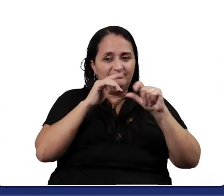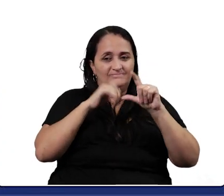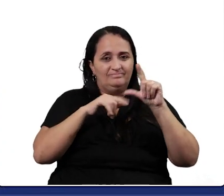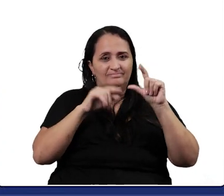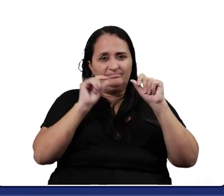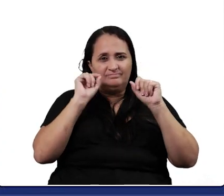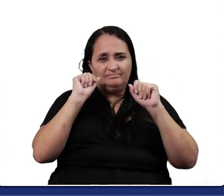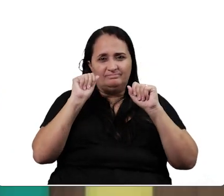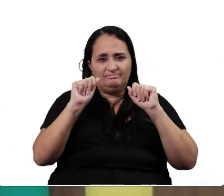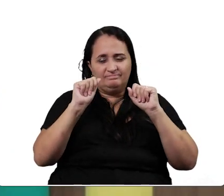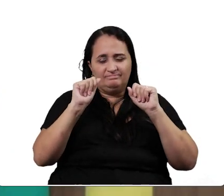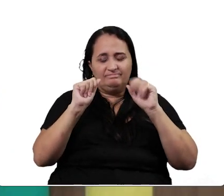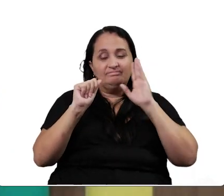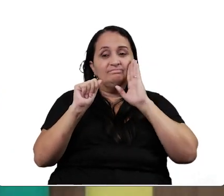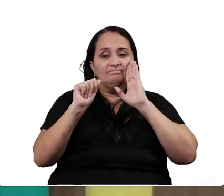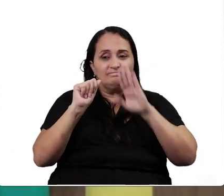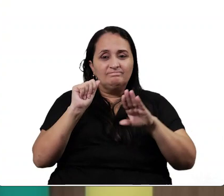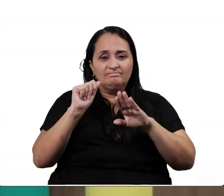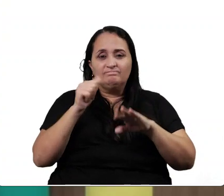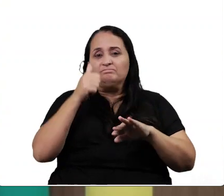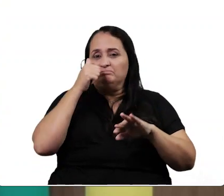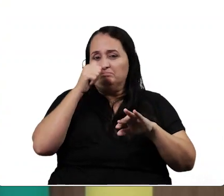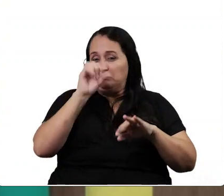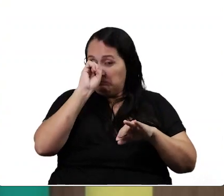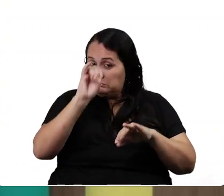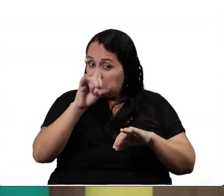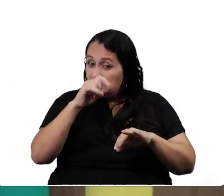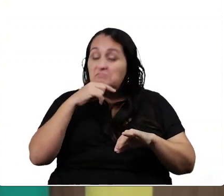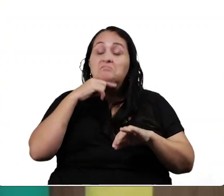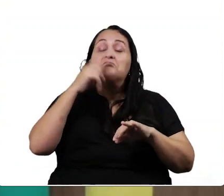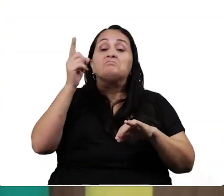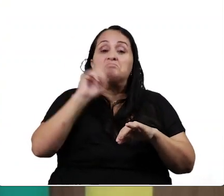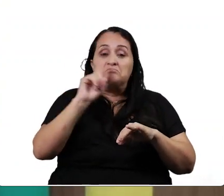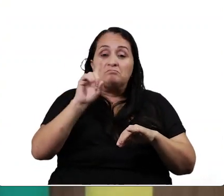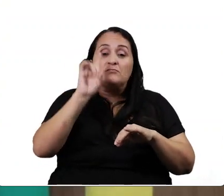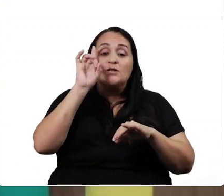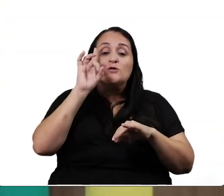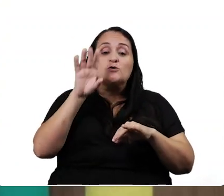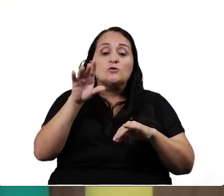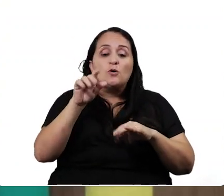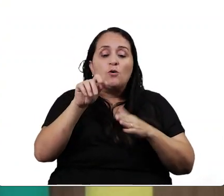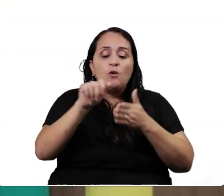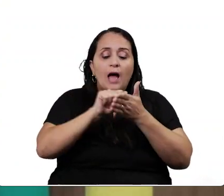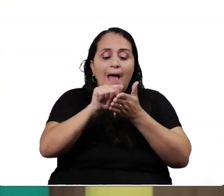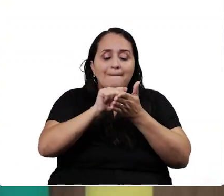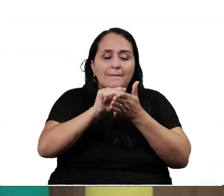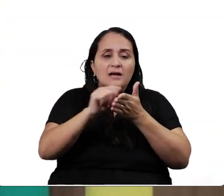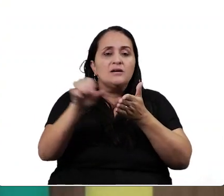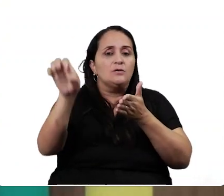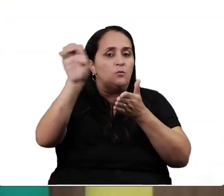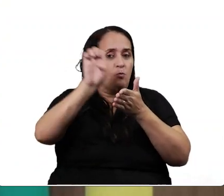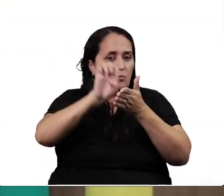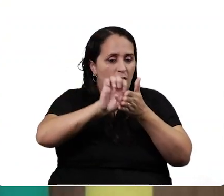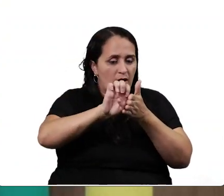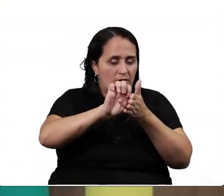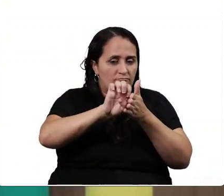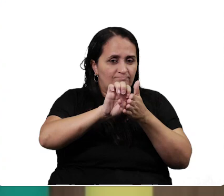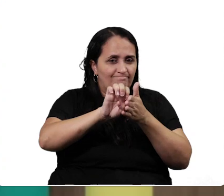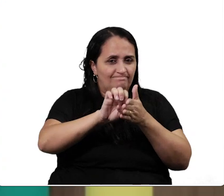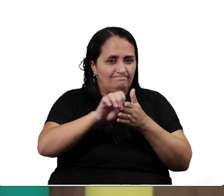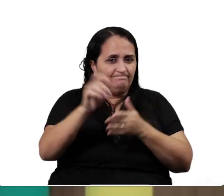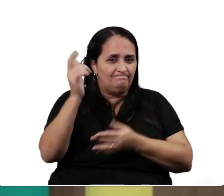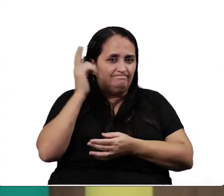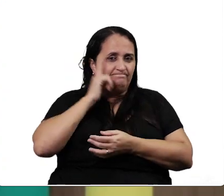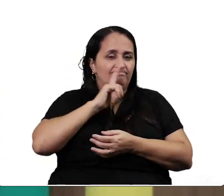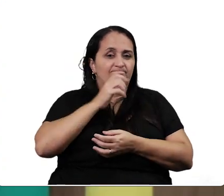marcou certo? Beleza, se não marcou, lembra, só coloca o E do lado e coloca a